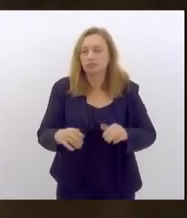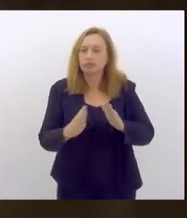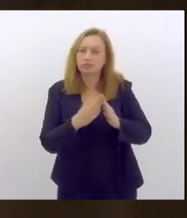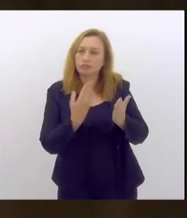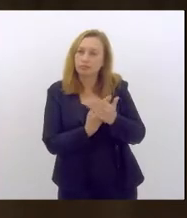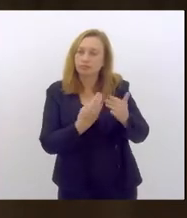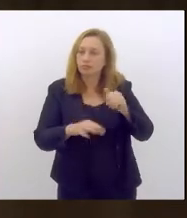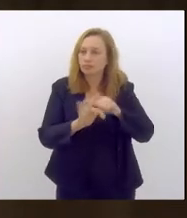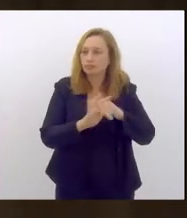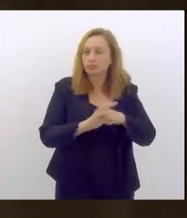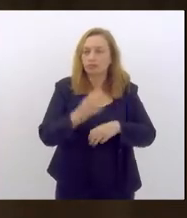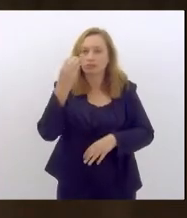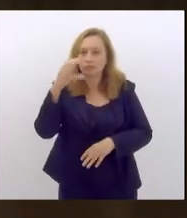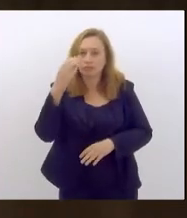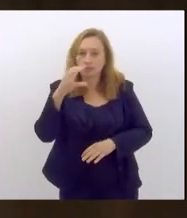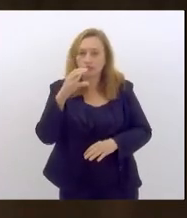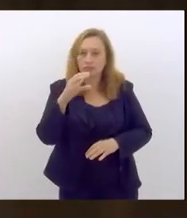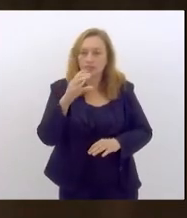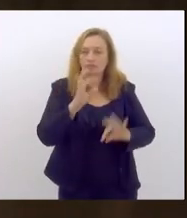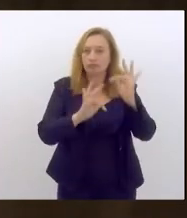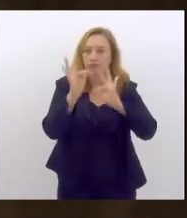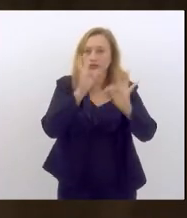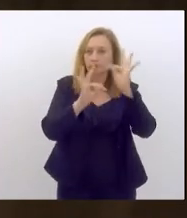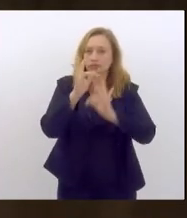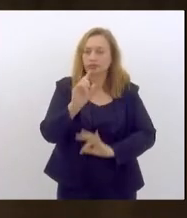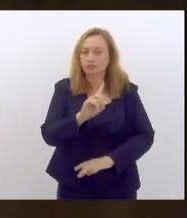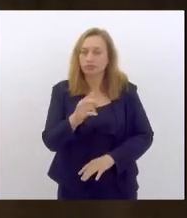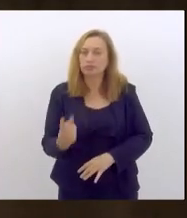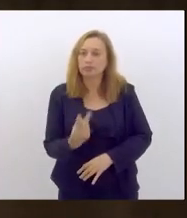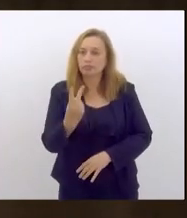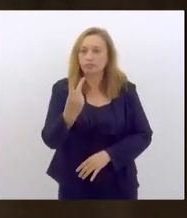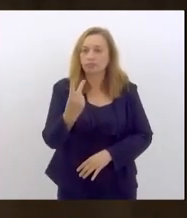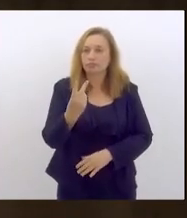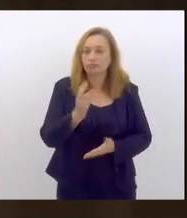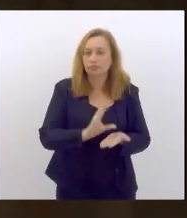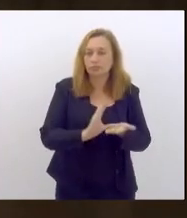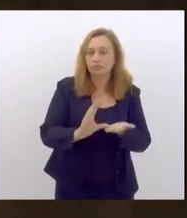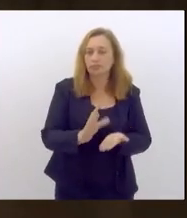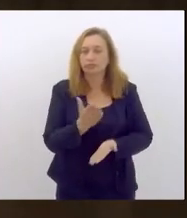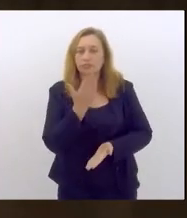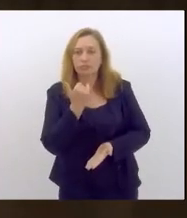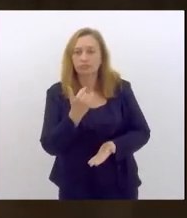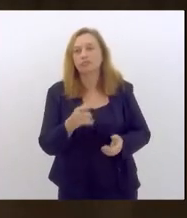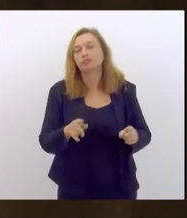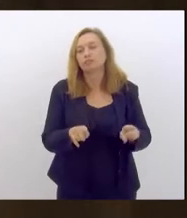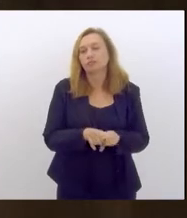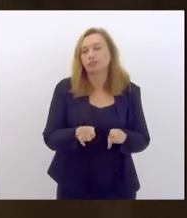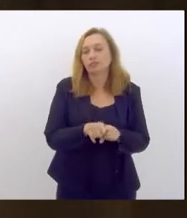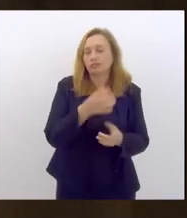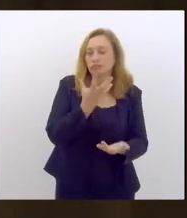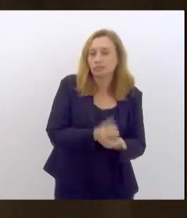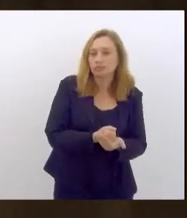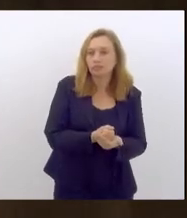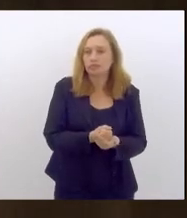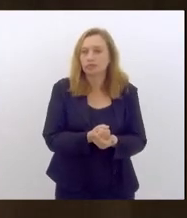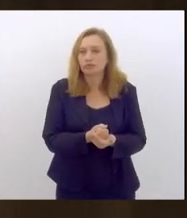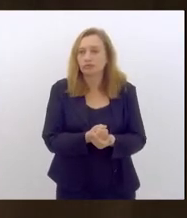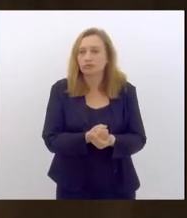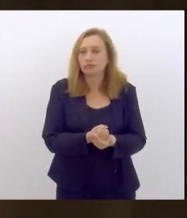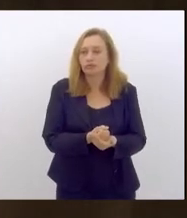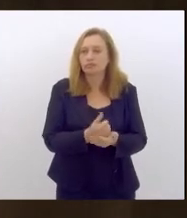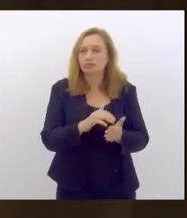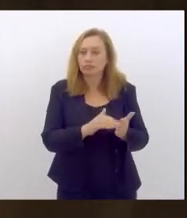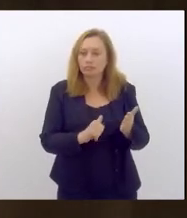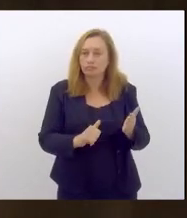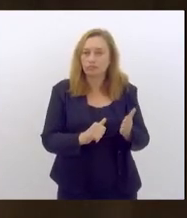área de ciência e tecnologia que não são contemplados com auxílio alimentação. Portanto, fazer também o registro da derrubada